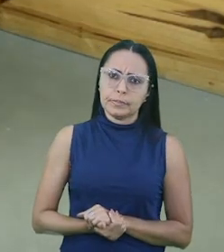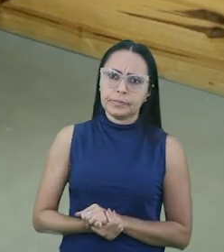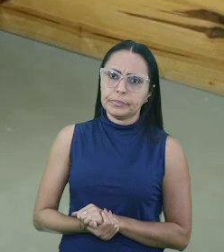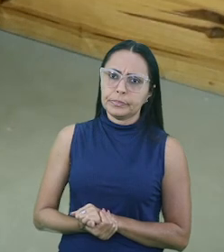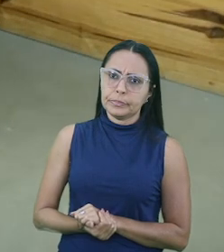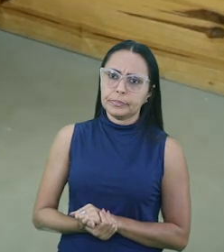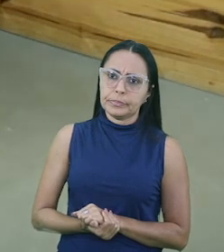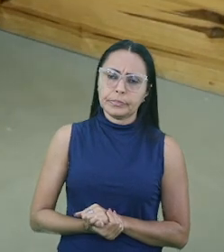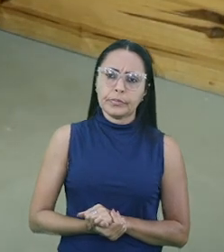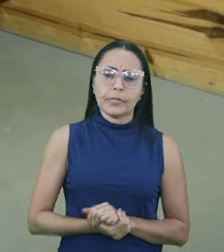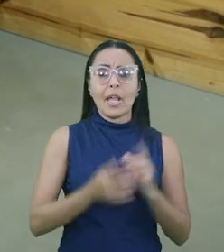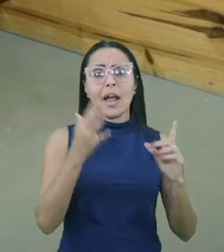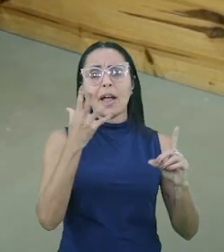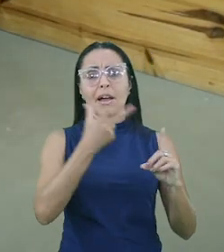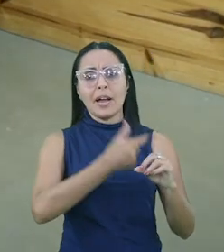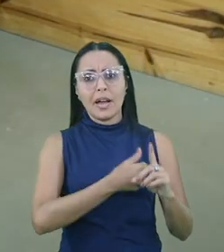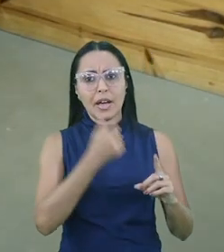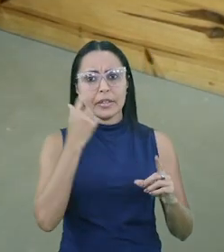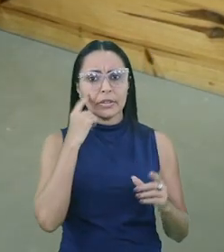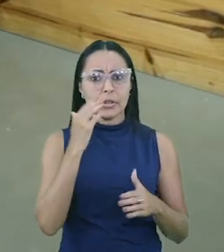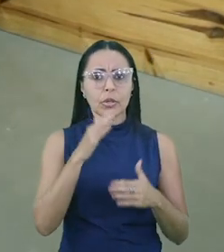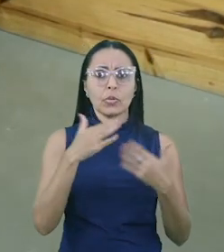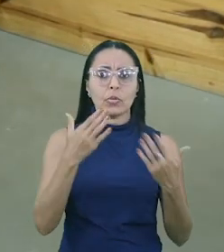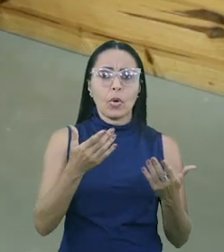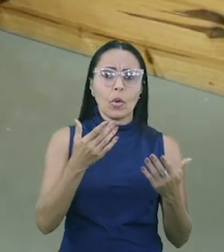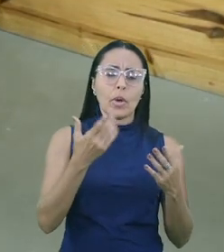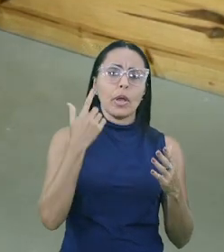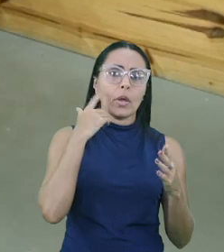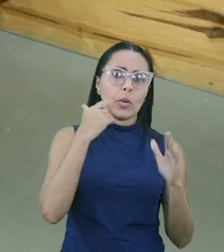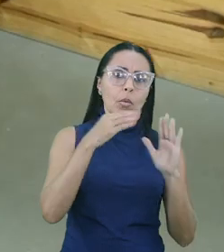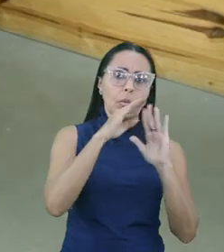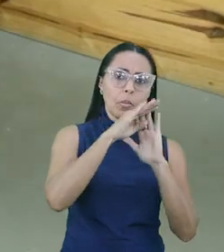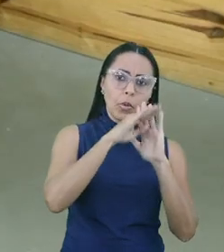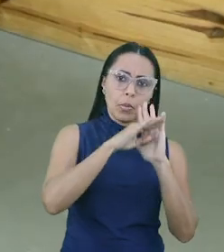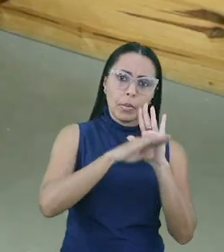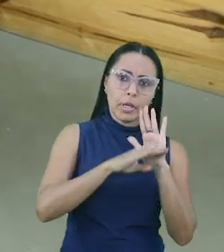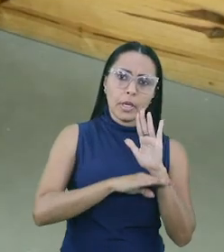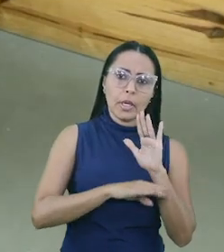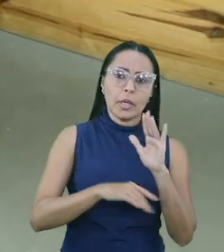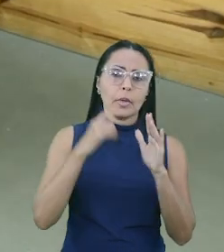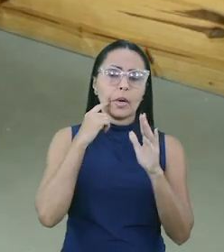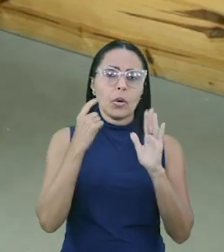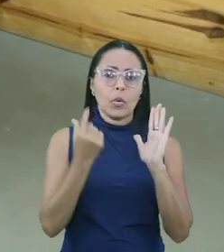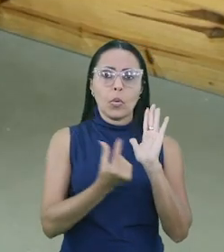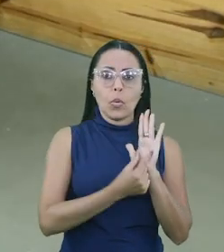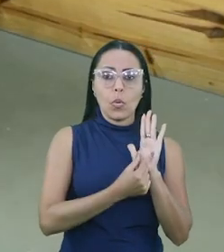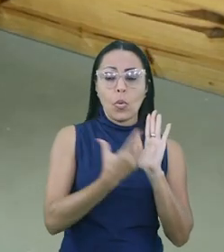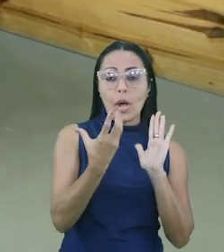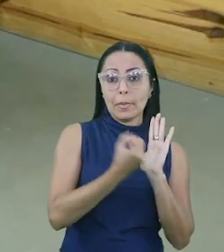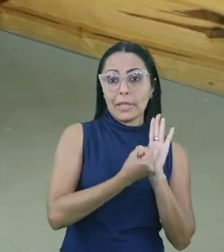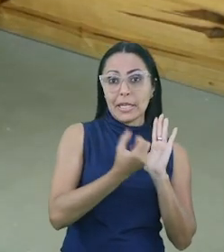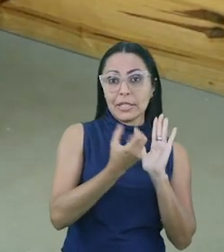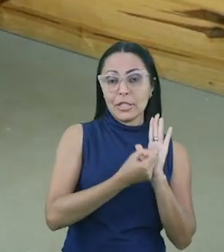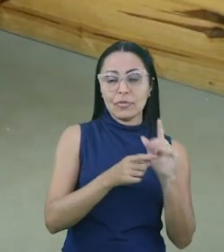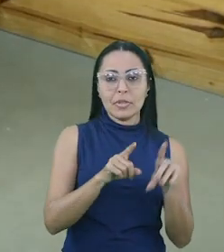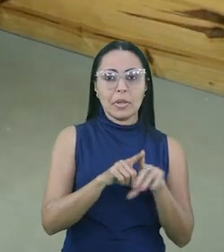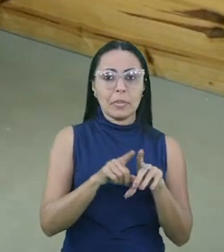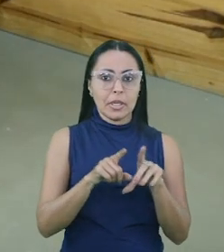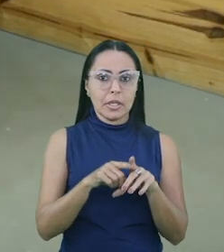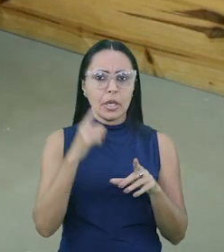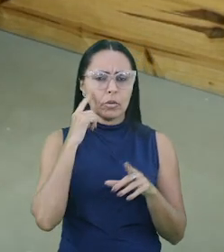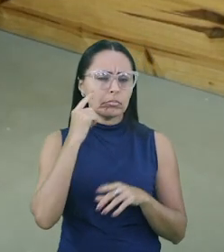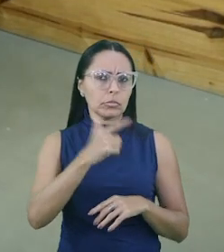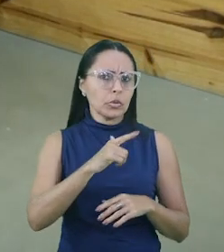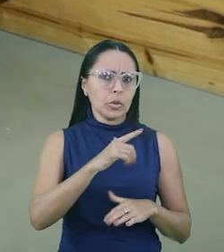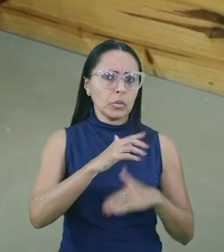a arte propriamente dita, qual programa que tu gosta mais de usar, como é o Uhum. processo, já que geralmente é feito em camadas, né? Isso. Eu não tenho um